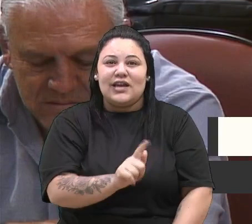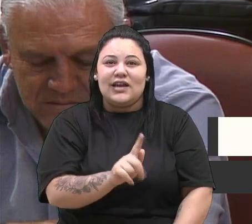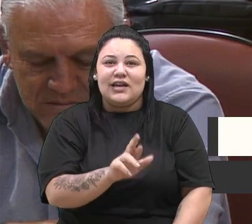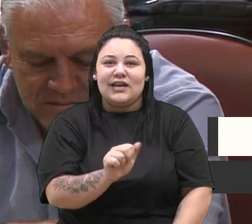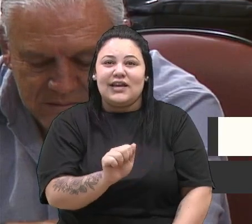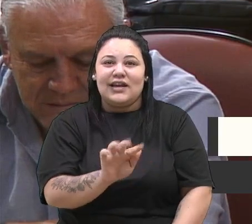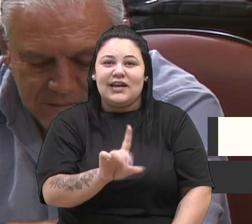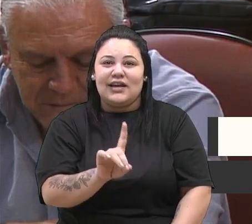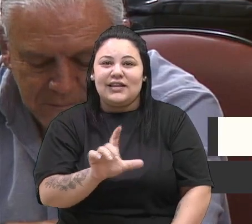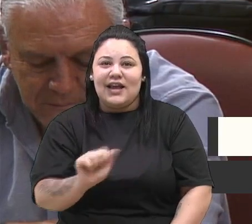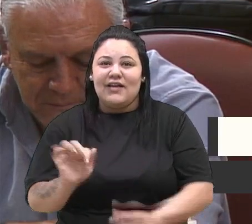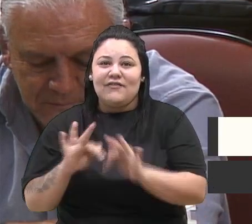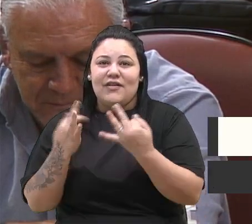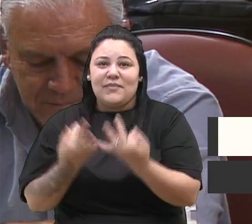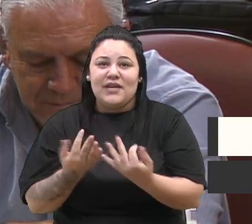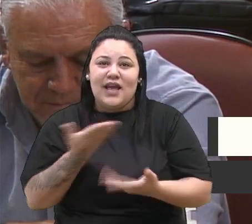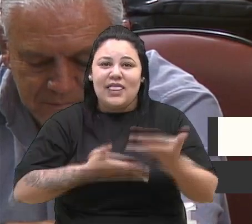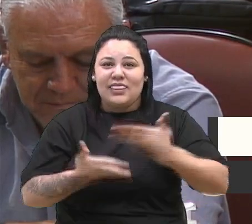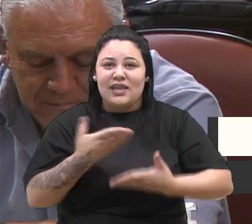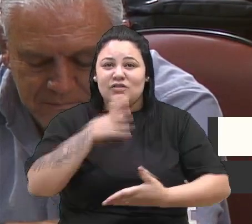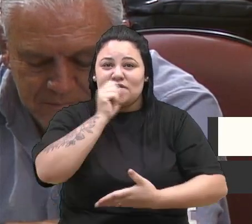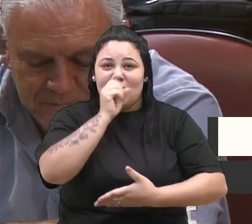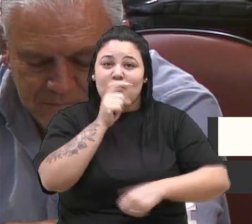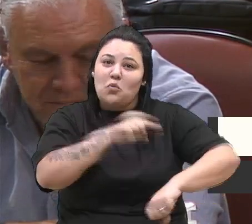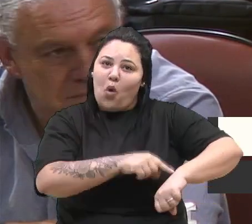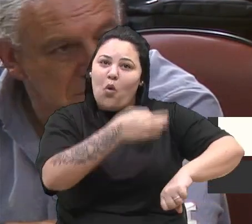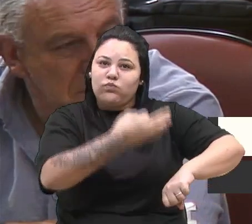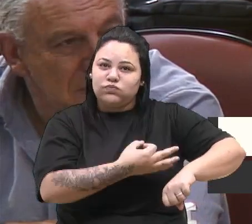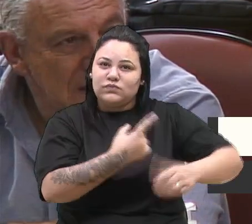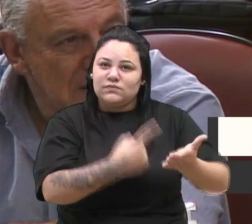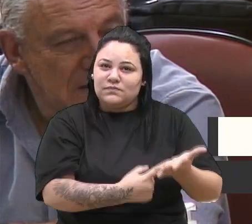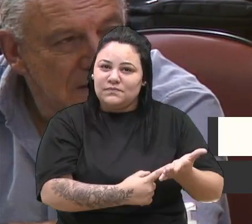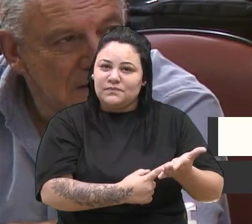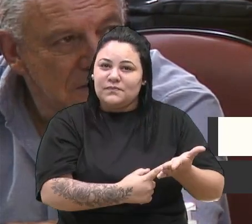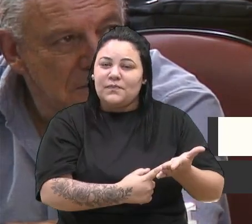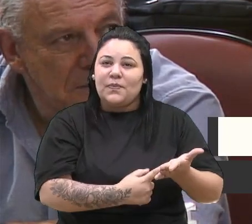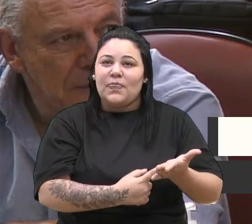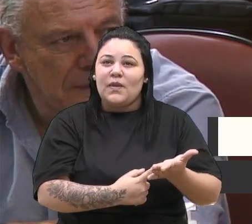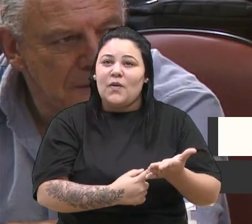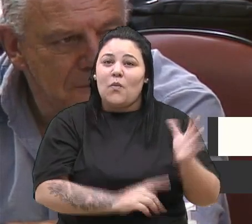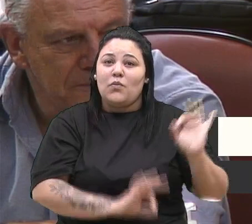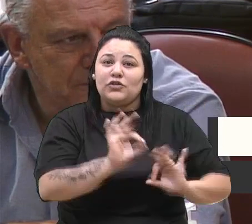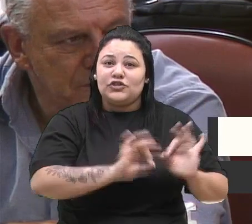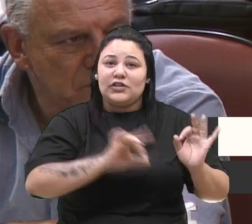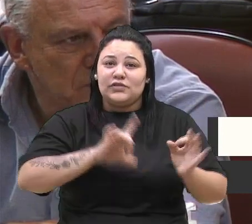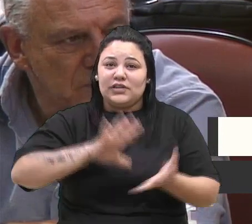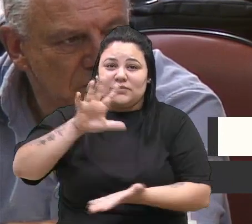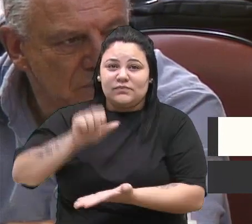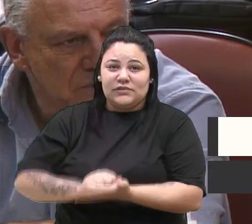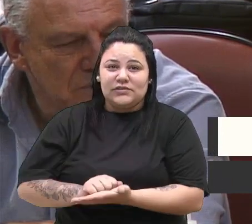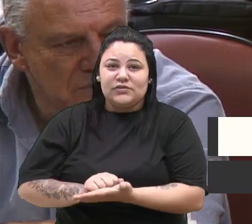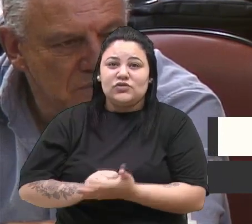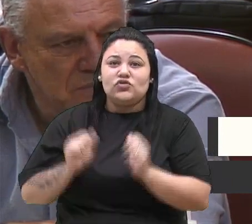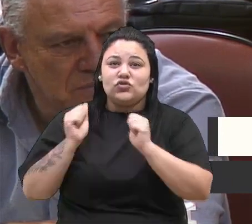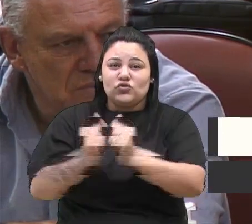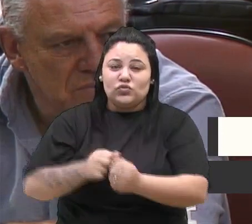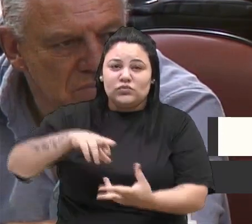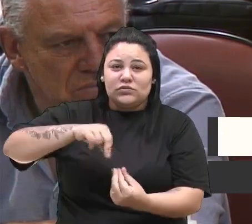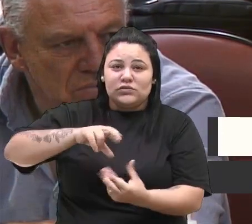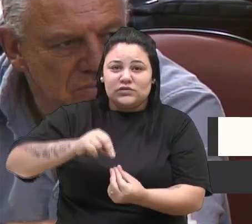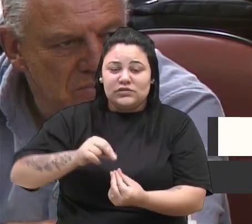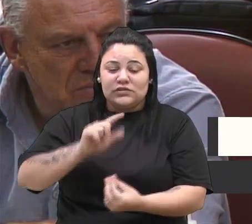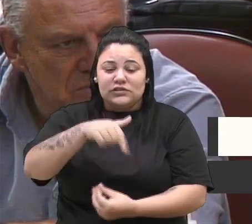aos sábados ou com hora marcada. O projeto Book Pet tem cadastro com uma recicladora e dessa forma também